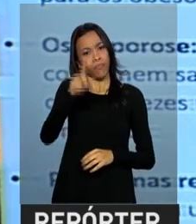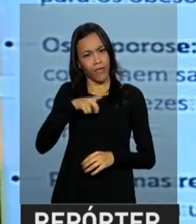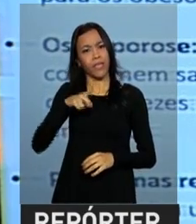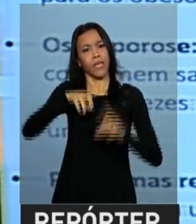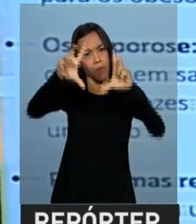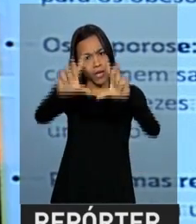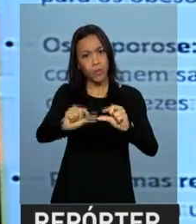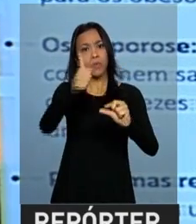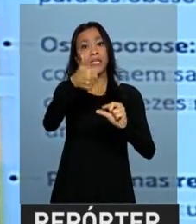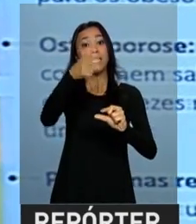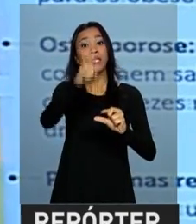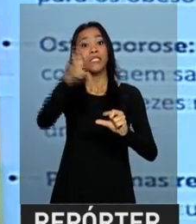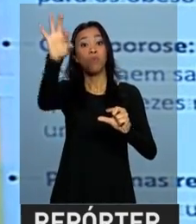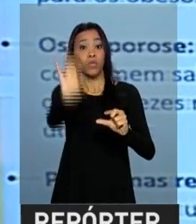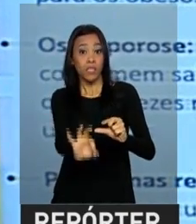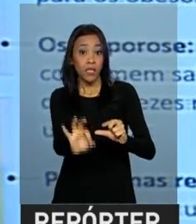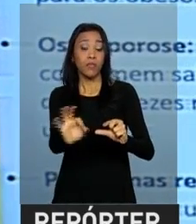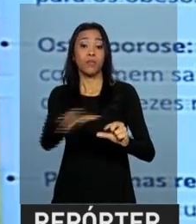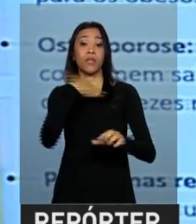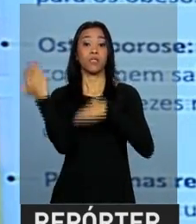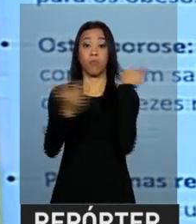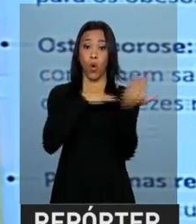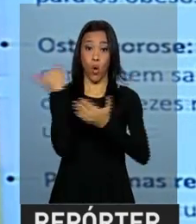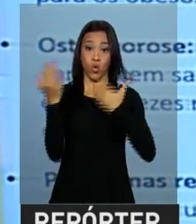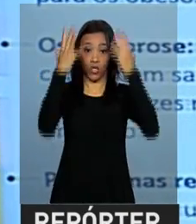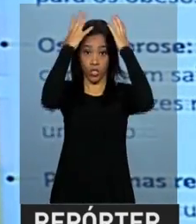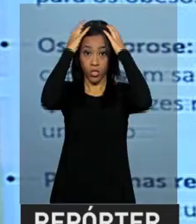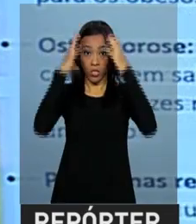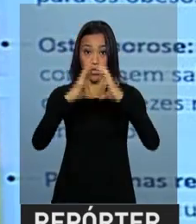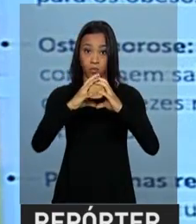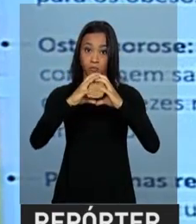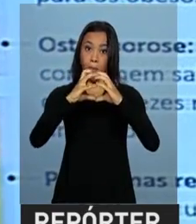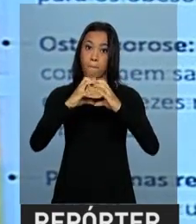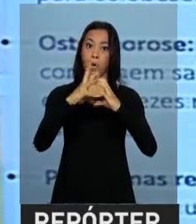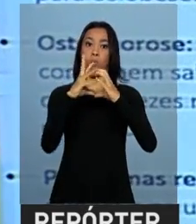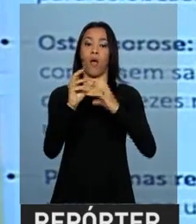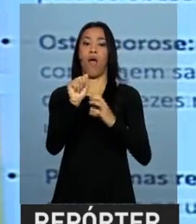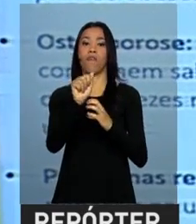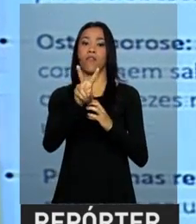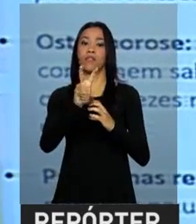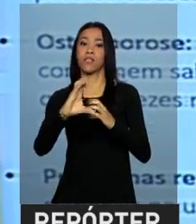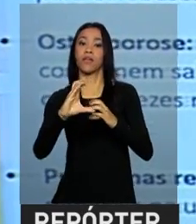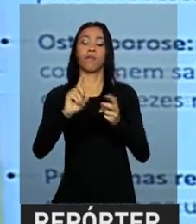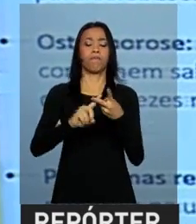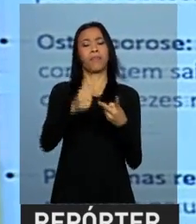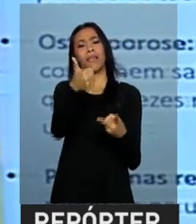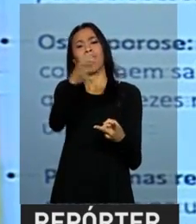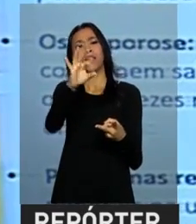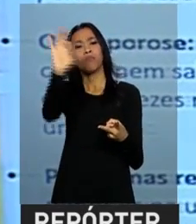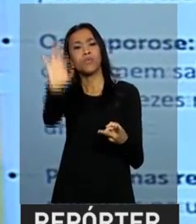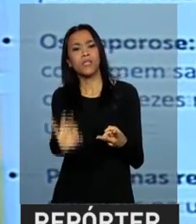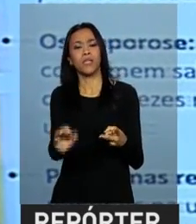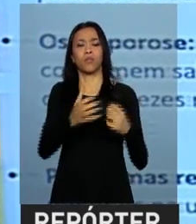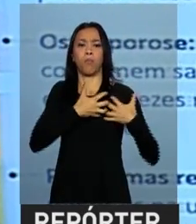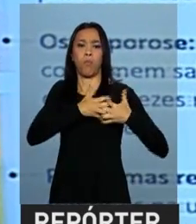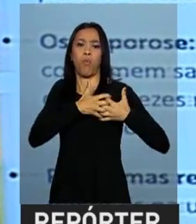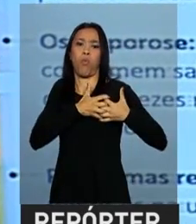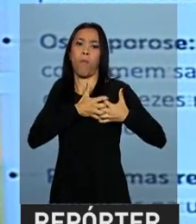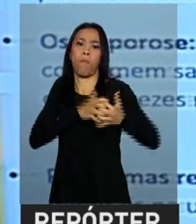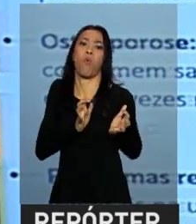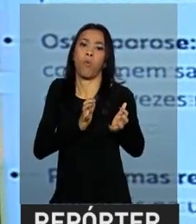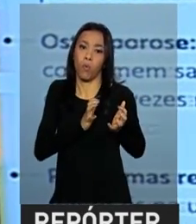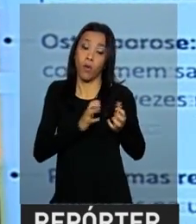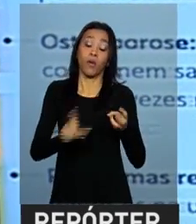15% nas mortes por acidente vascular cerebral 10% dos infartos eh 1,5 milhão